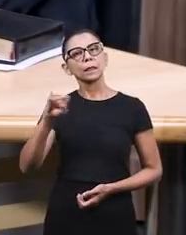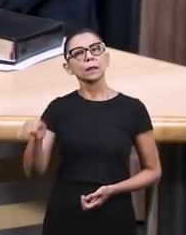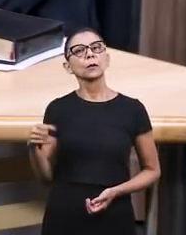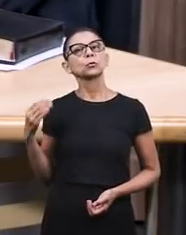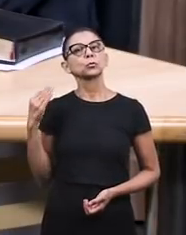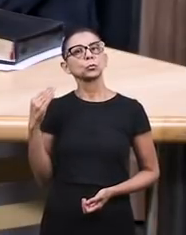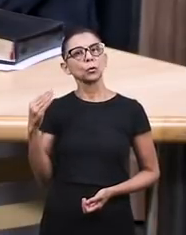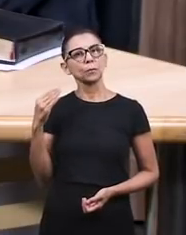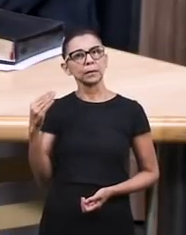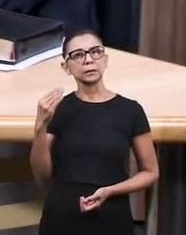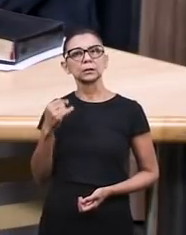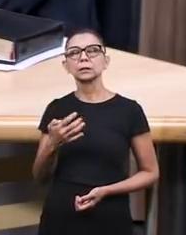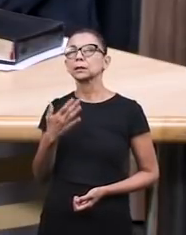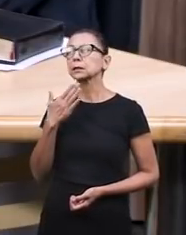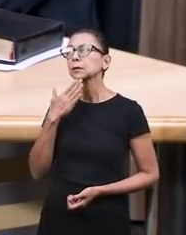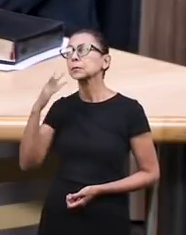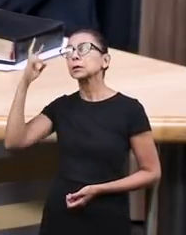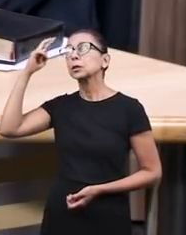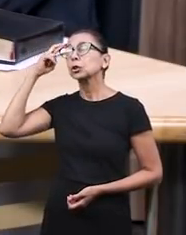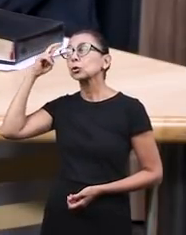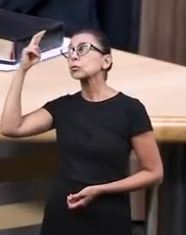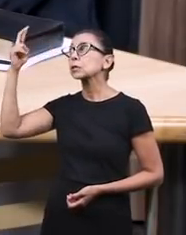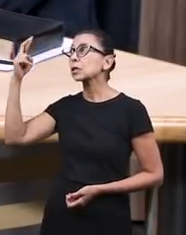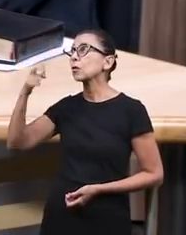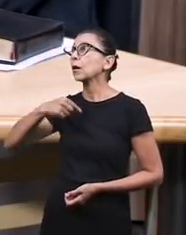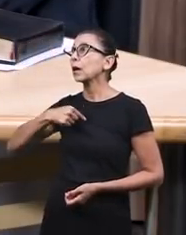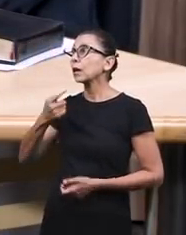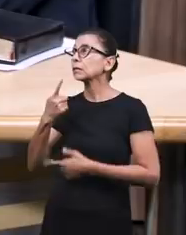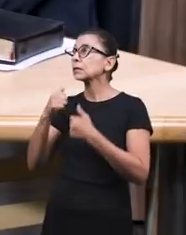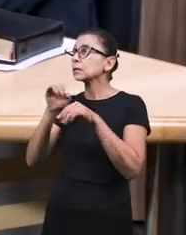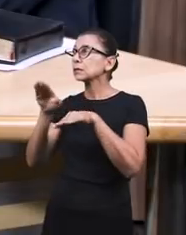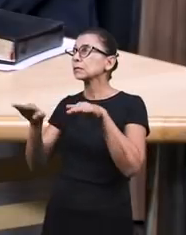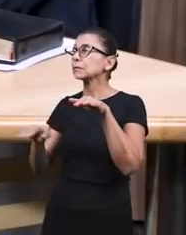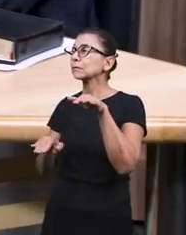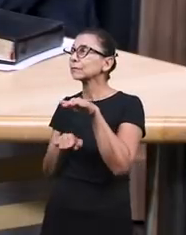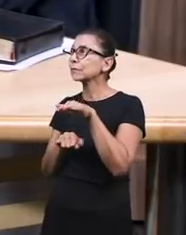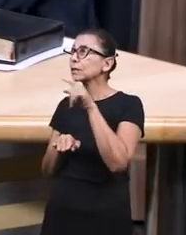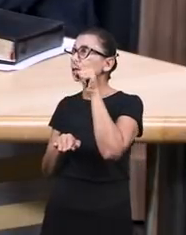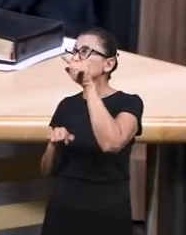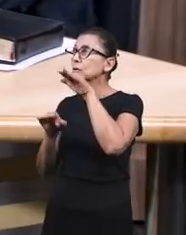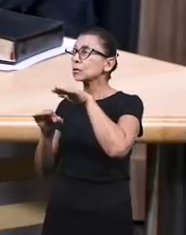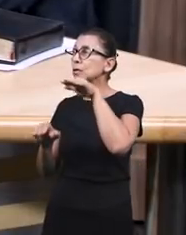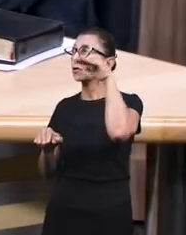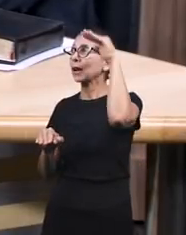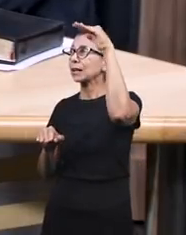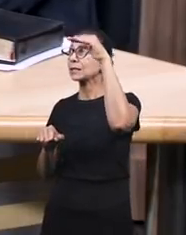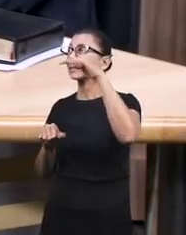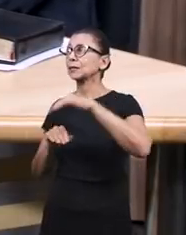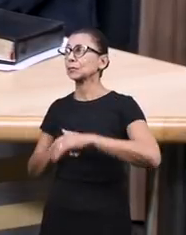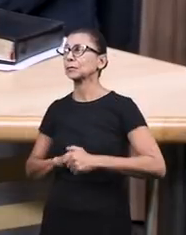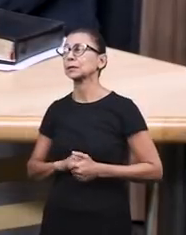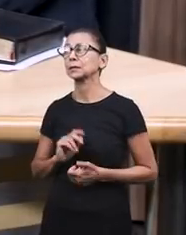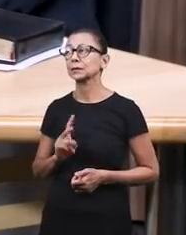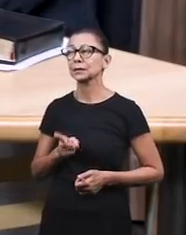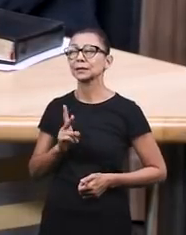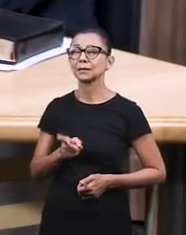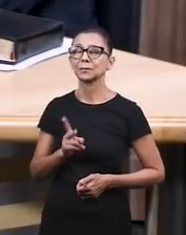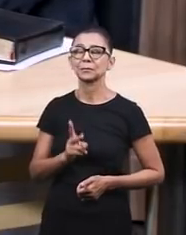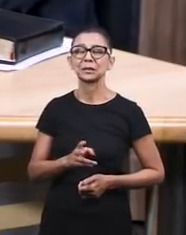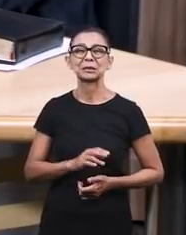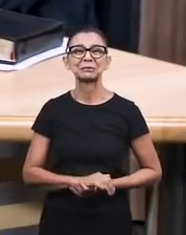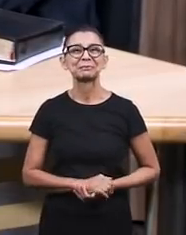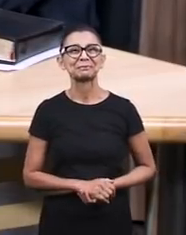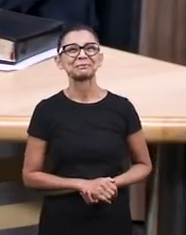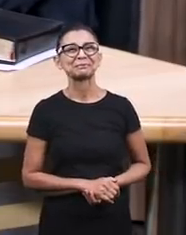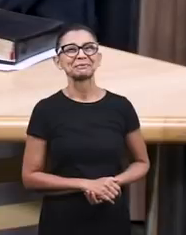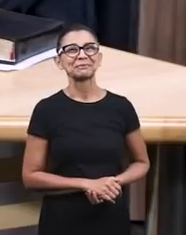essas palavras, né? Que ele cresça e que eu diminua. E o maior, mesmo diminuindo,